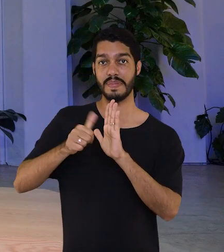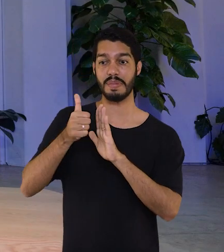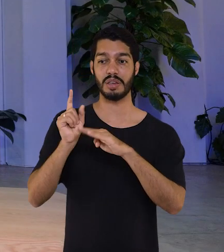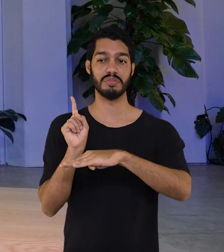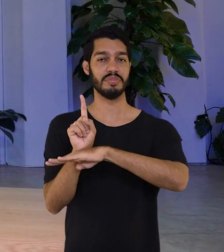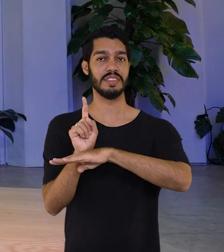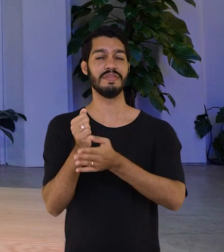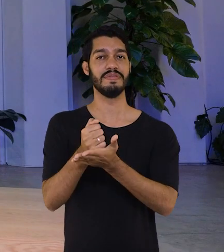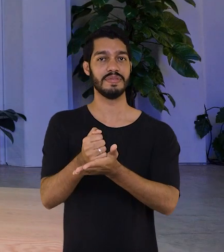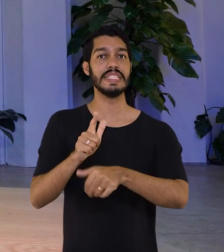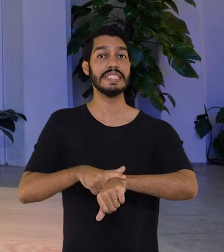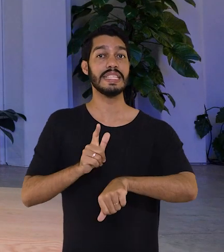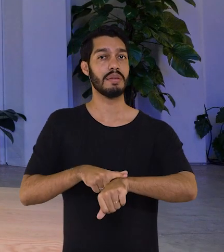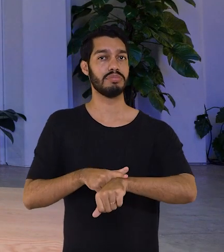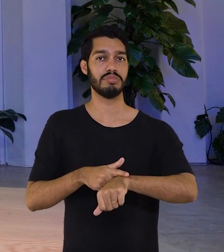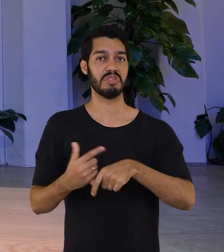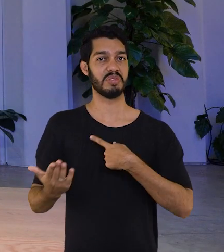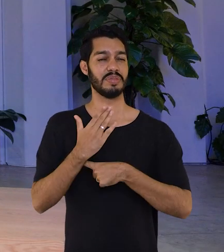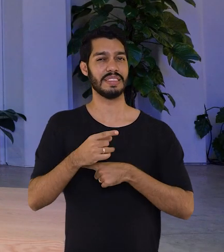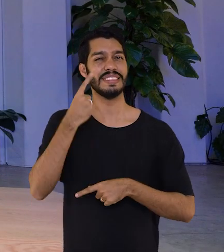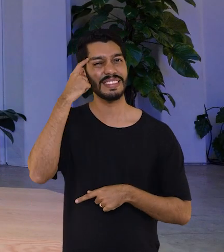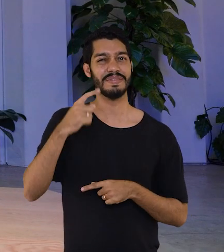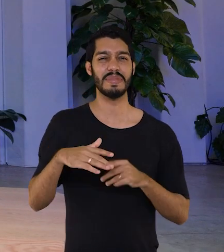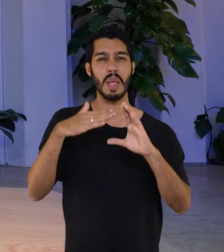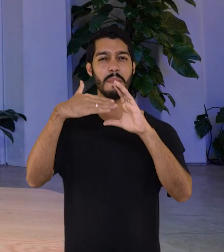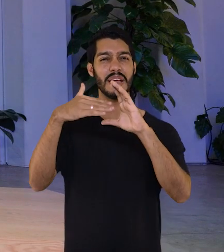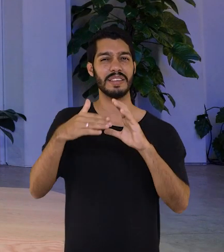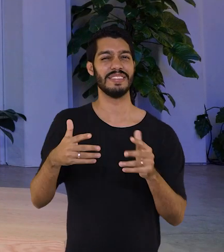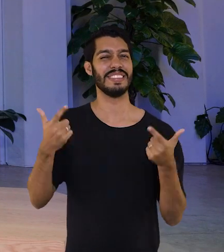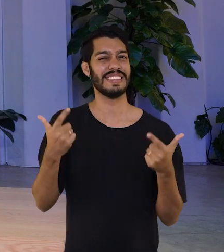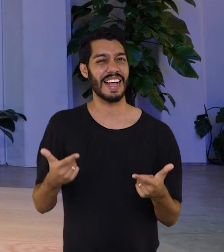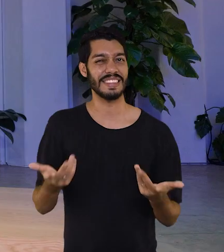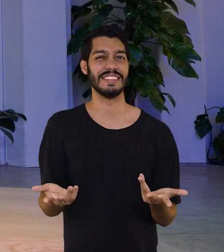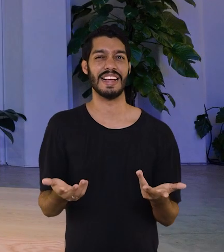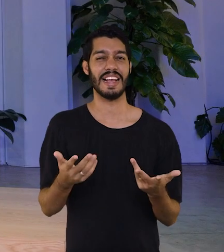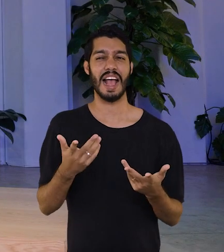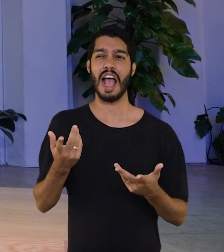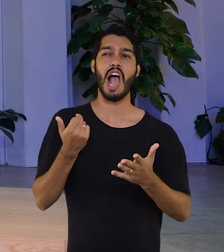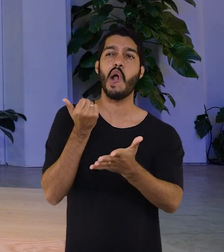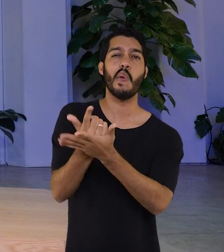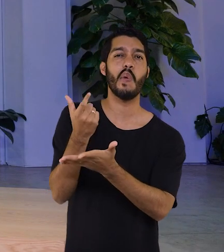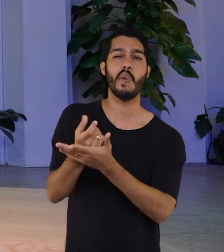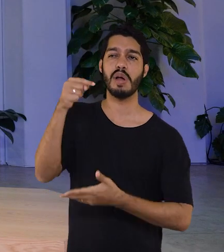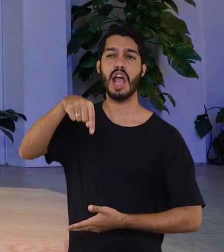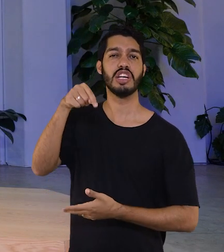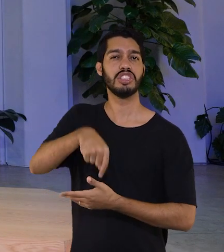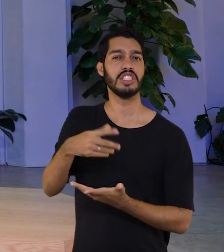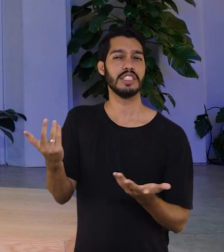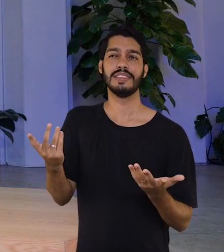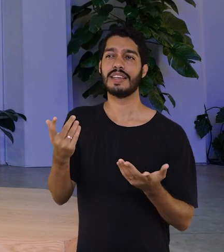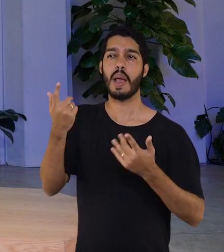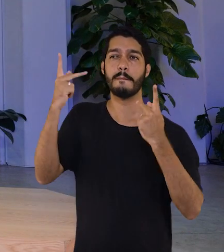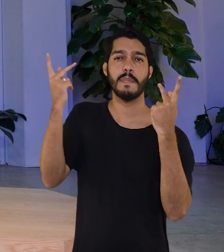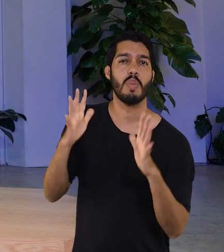ser para primeiro agente de vocês, primeiro assistente, para otimizar tempo. Sabe aqueles e-mails chatos de propaganda, de venda? Compra